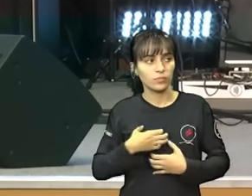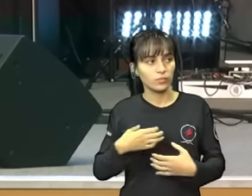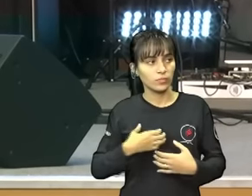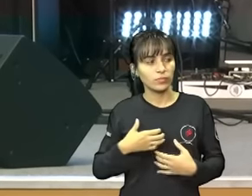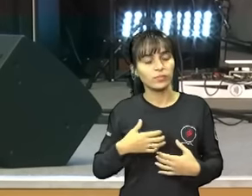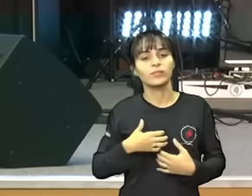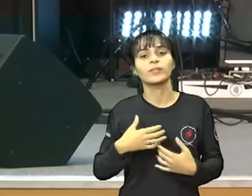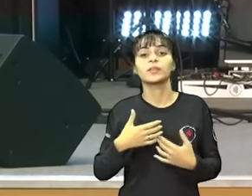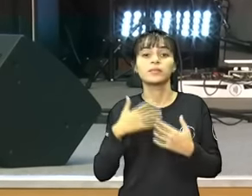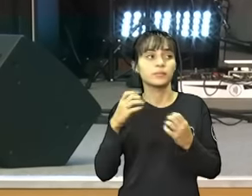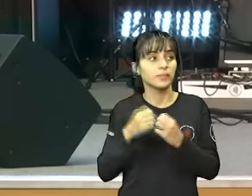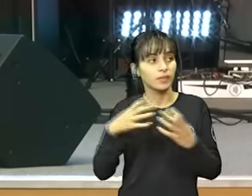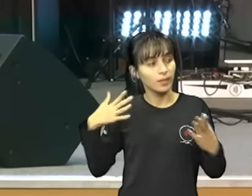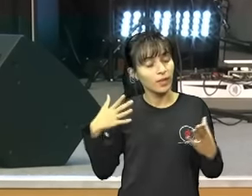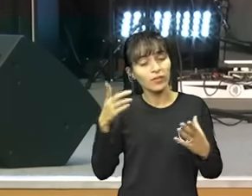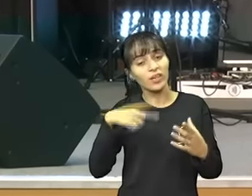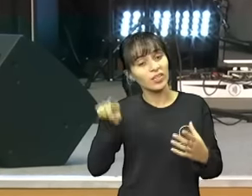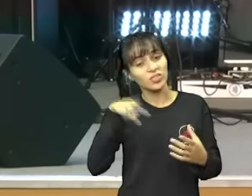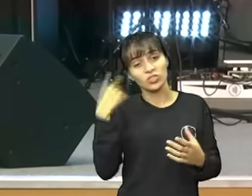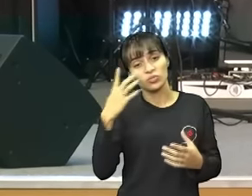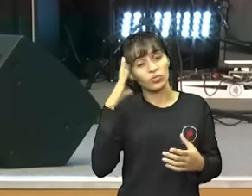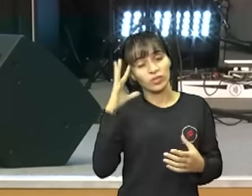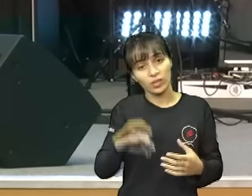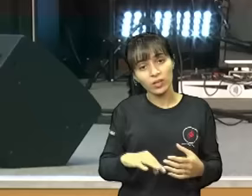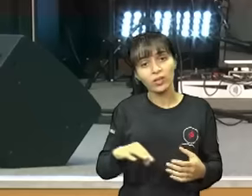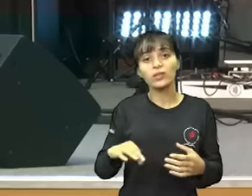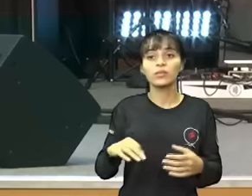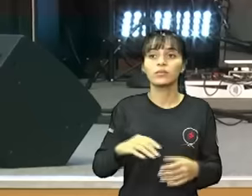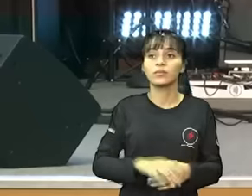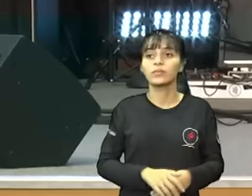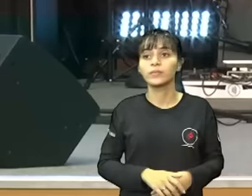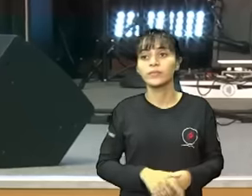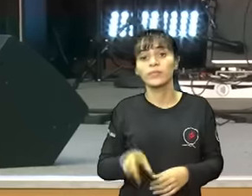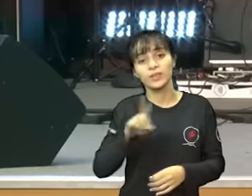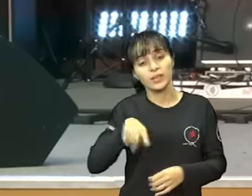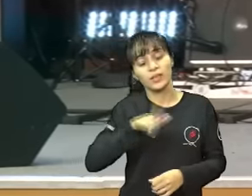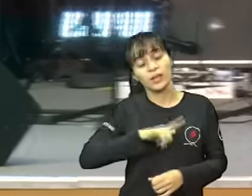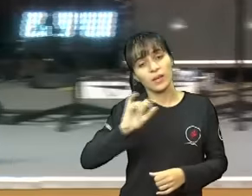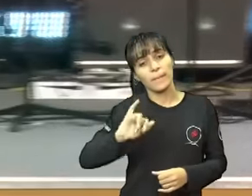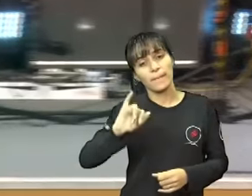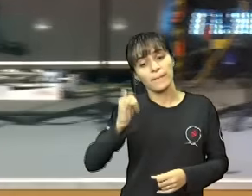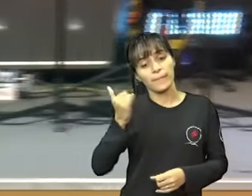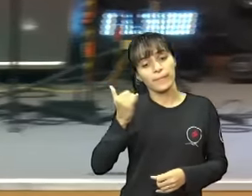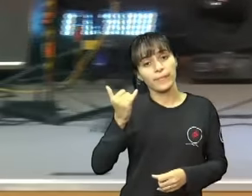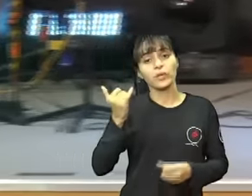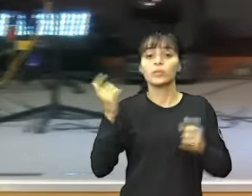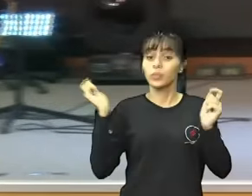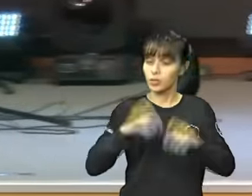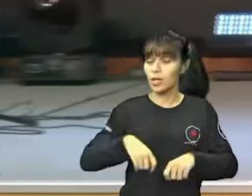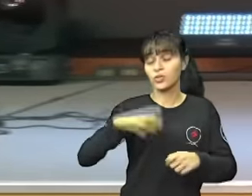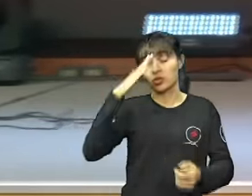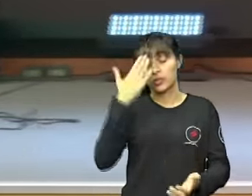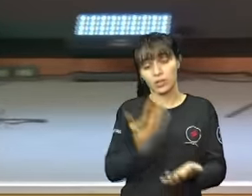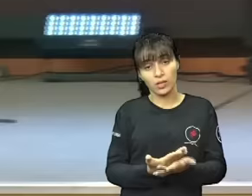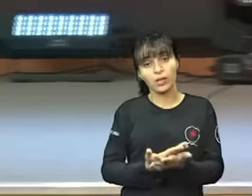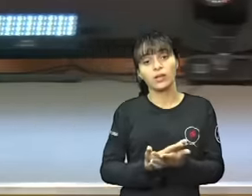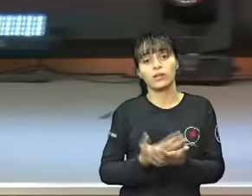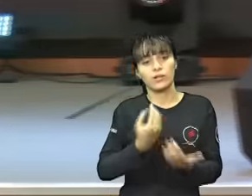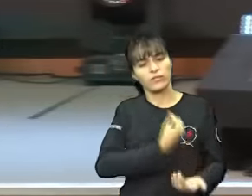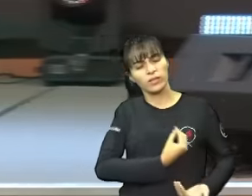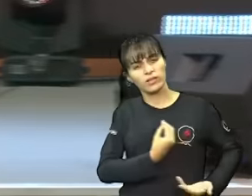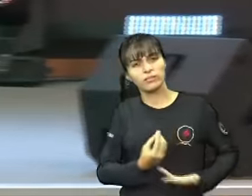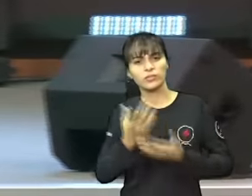que nem eu nem você entendemos ao você ouvir essa palavra você tem a possibilidade de crer entregar sua vida a Cristo